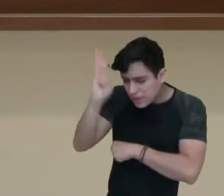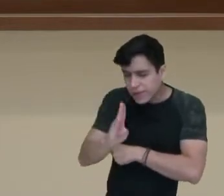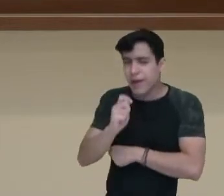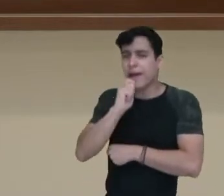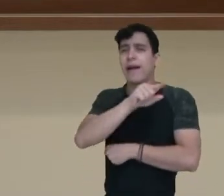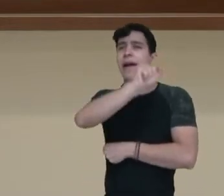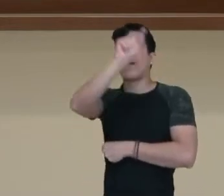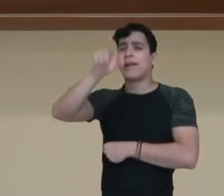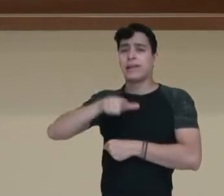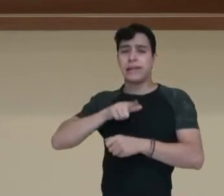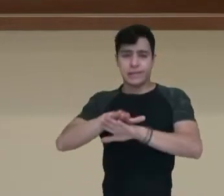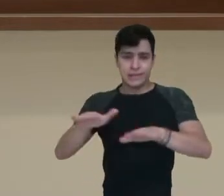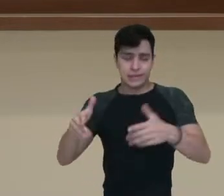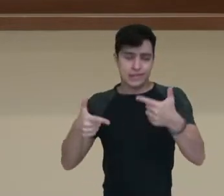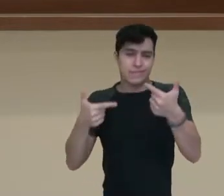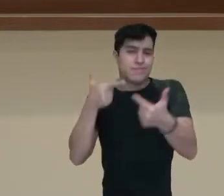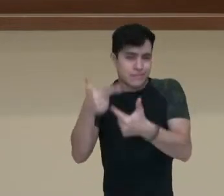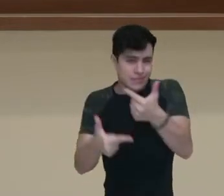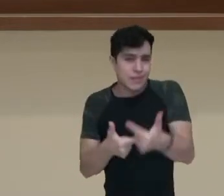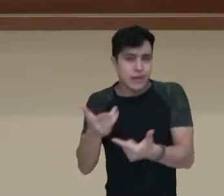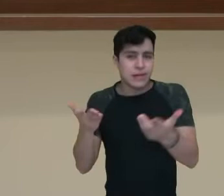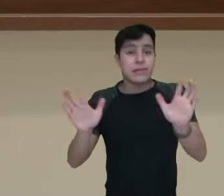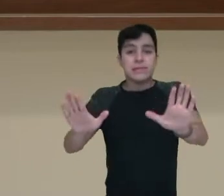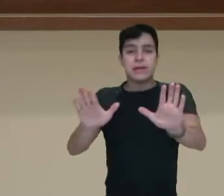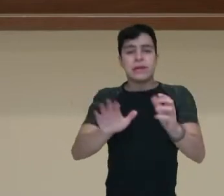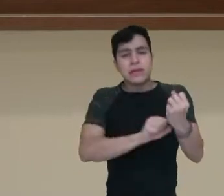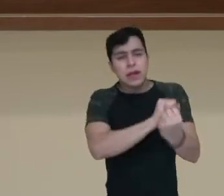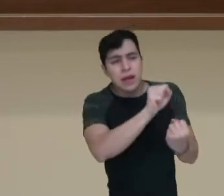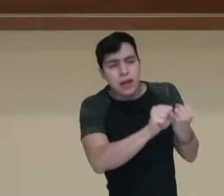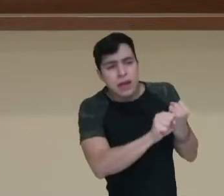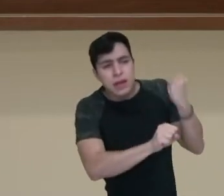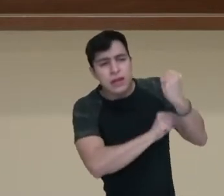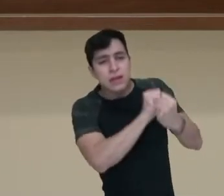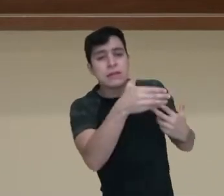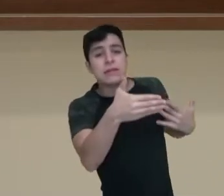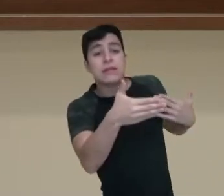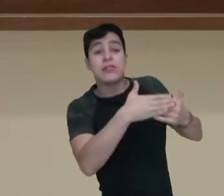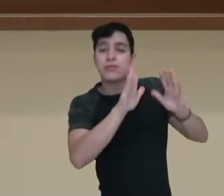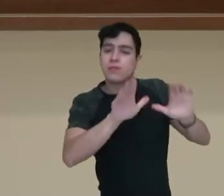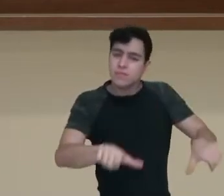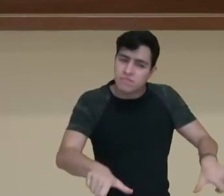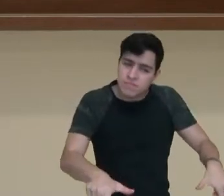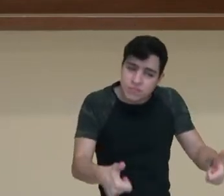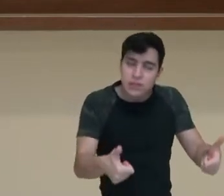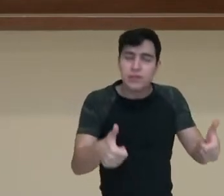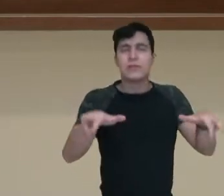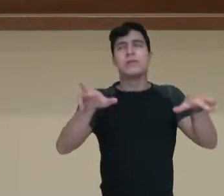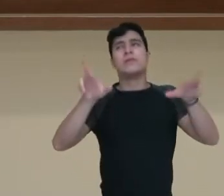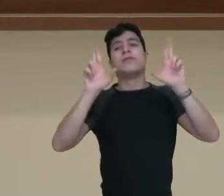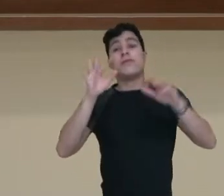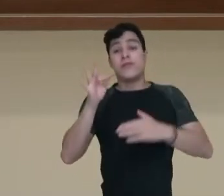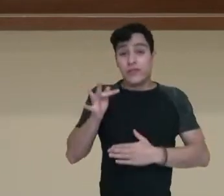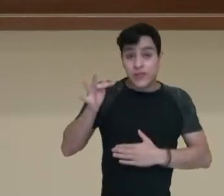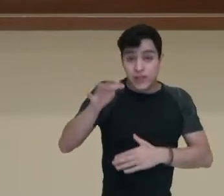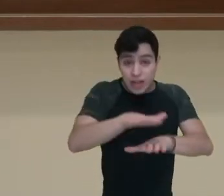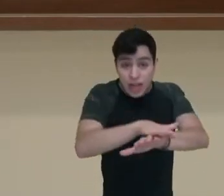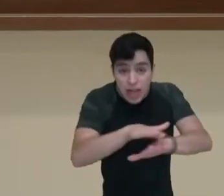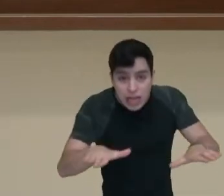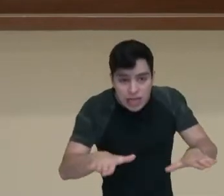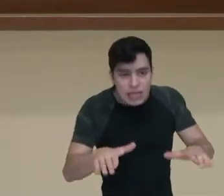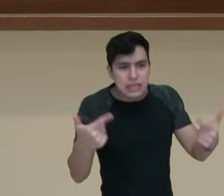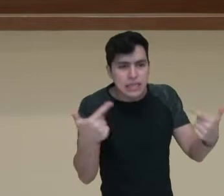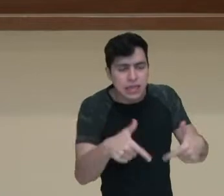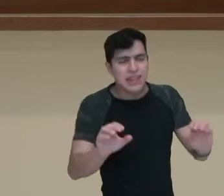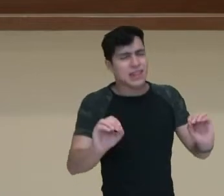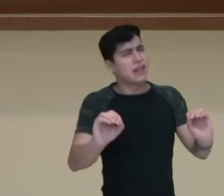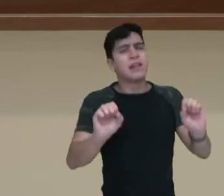trabalham, mas a cada ano isso vem melhorando. E espero que no futuro nenhuma criança precise trabalhar